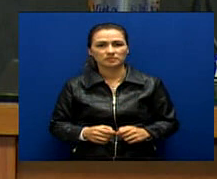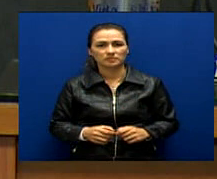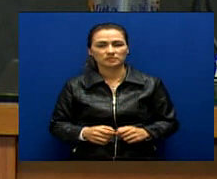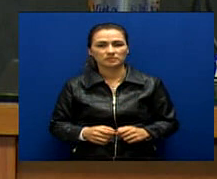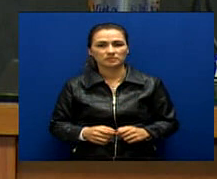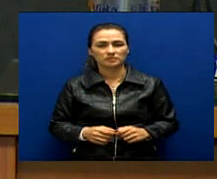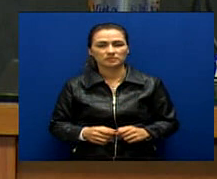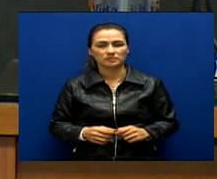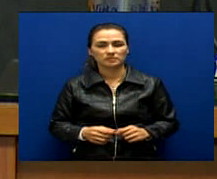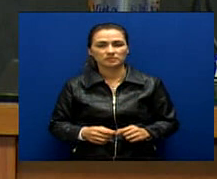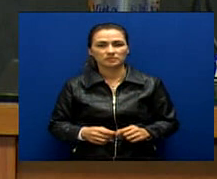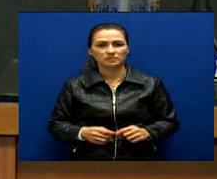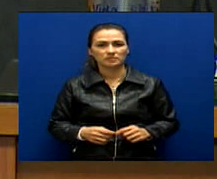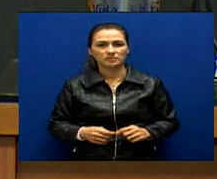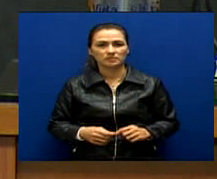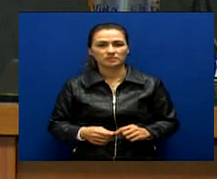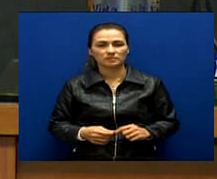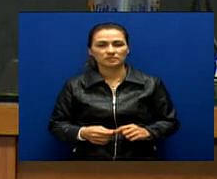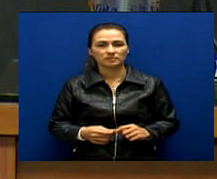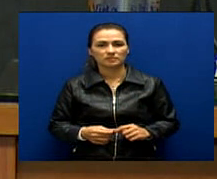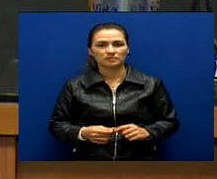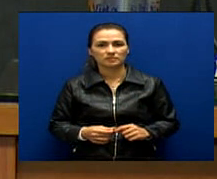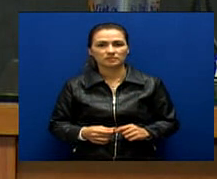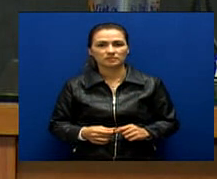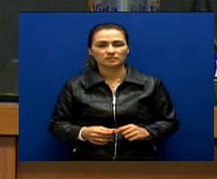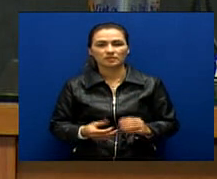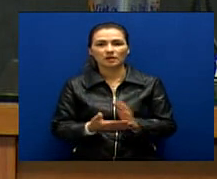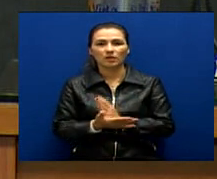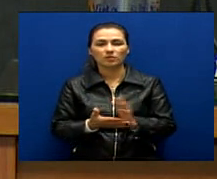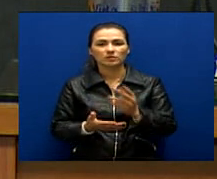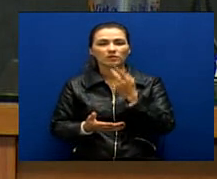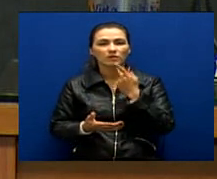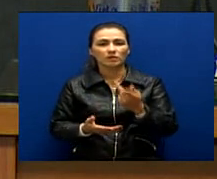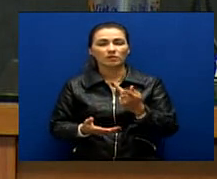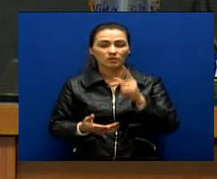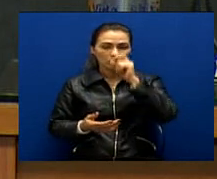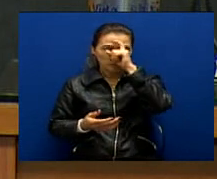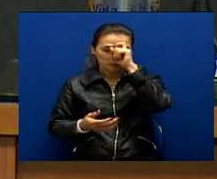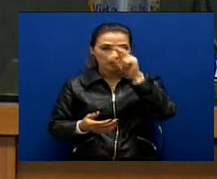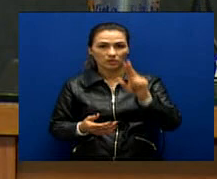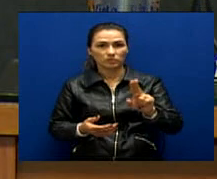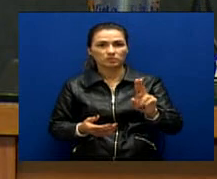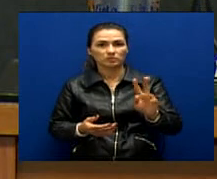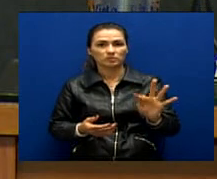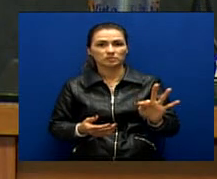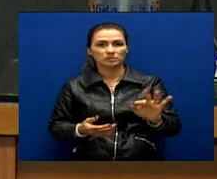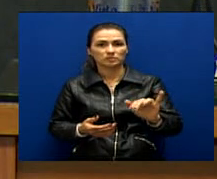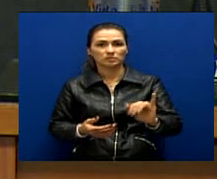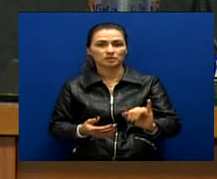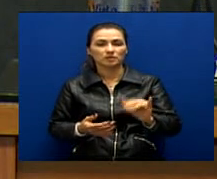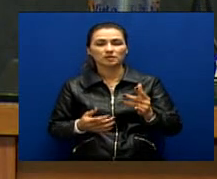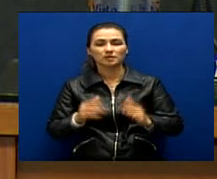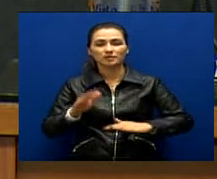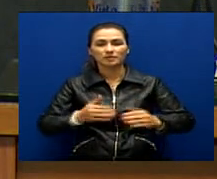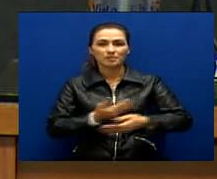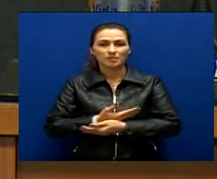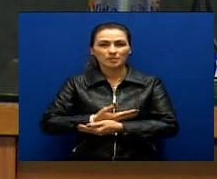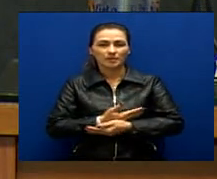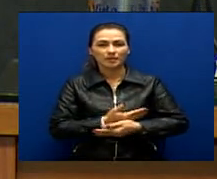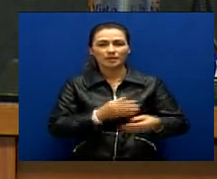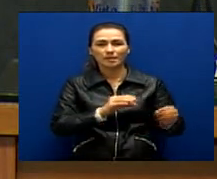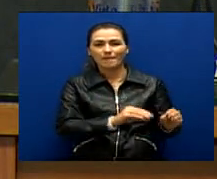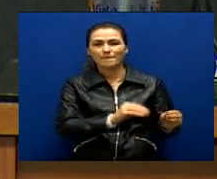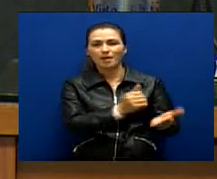a pessoa que falou da dac toda vaga de uti a criança palavra de uma transferência da crosta cirurgia e